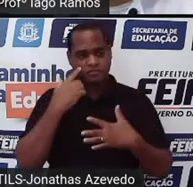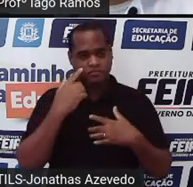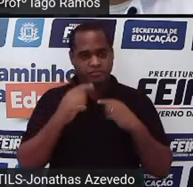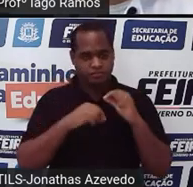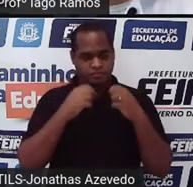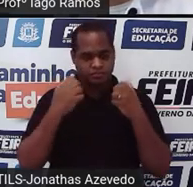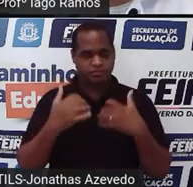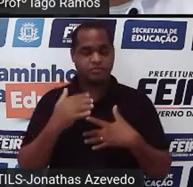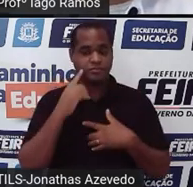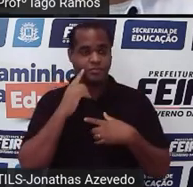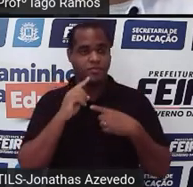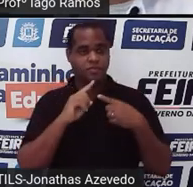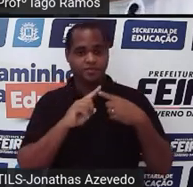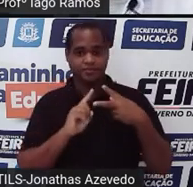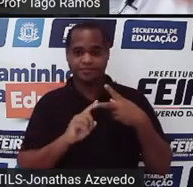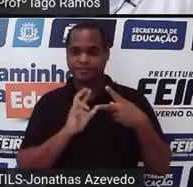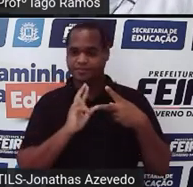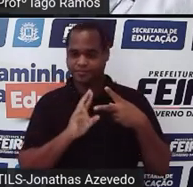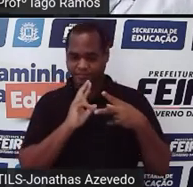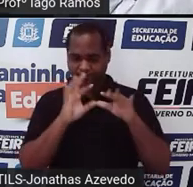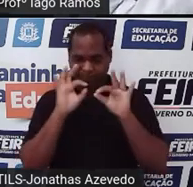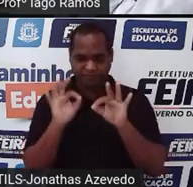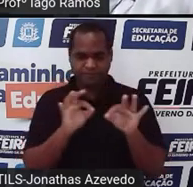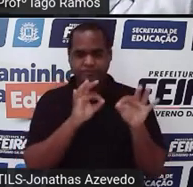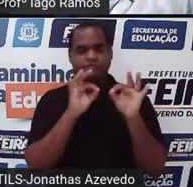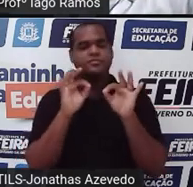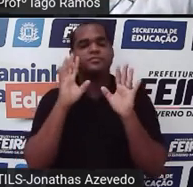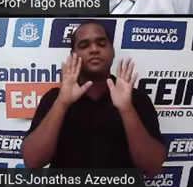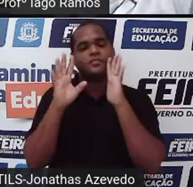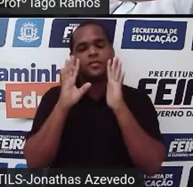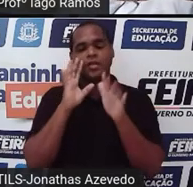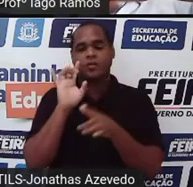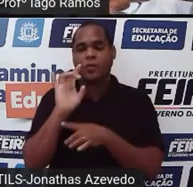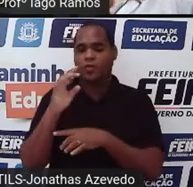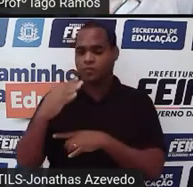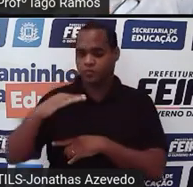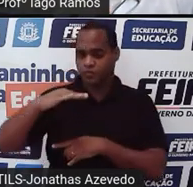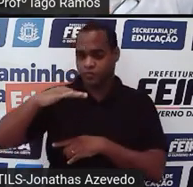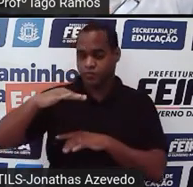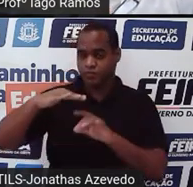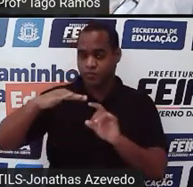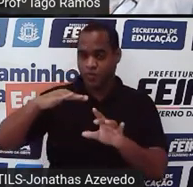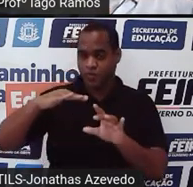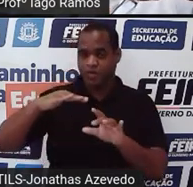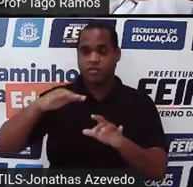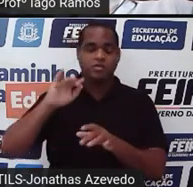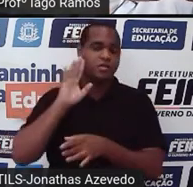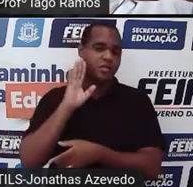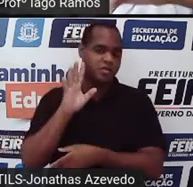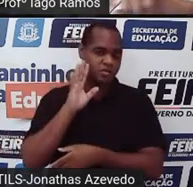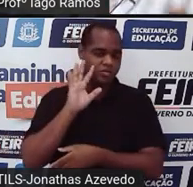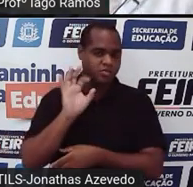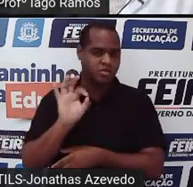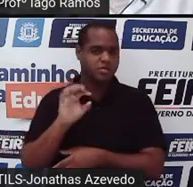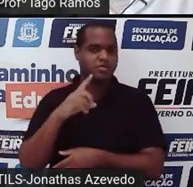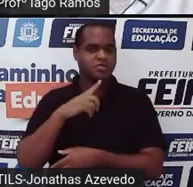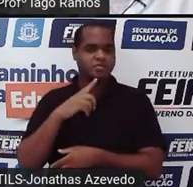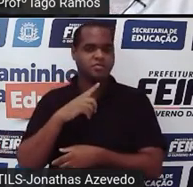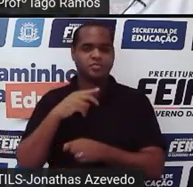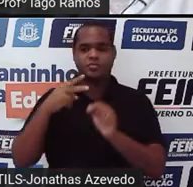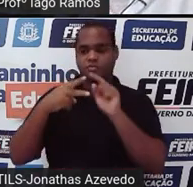soluções né a gente pode pensar em uma camada só e nessa camada ter